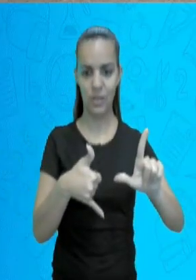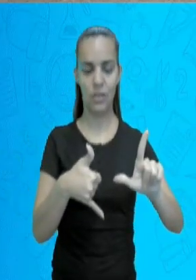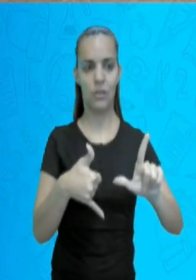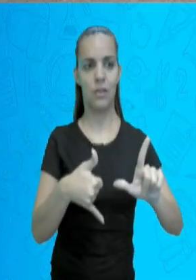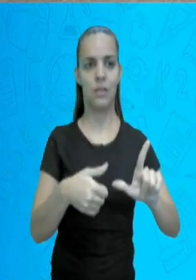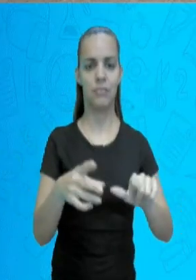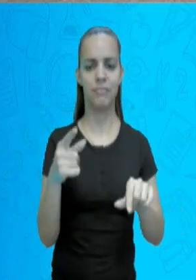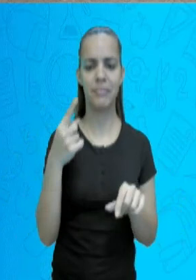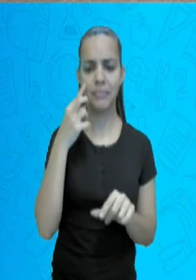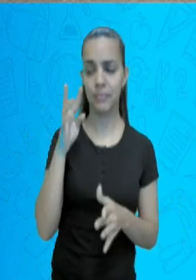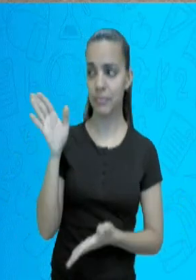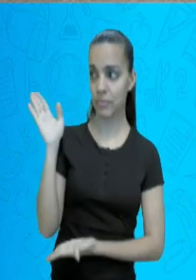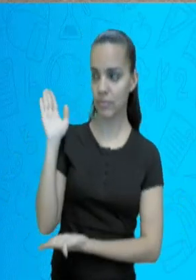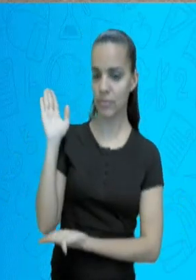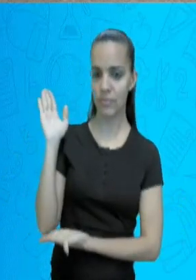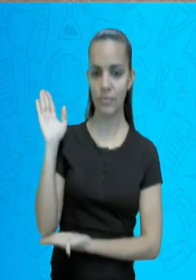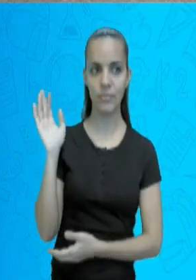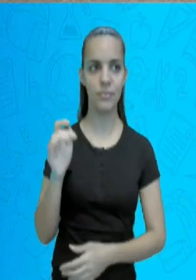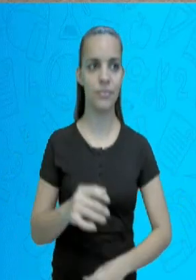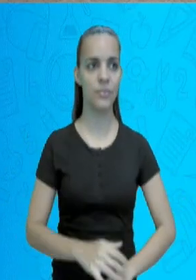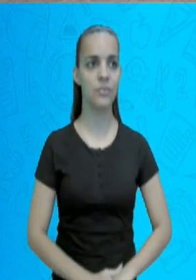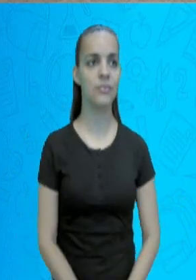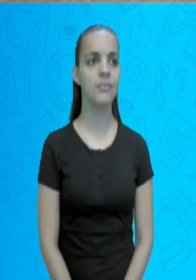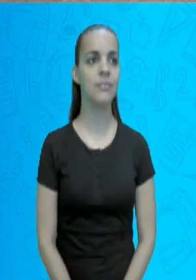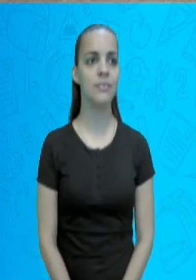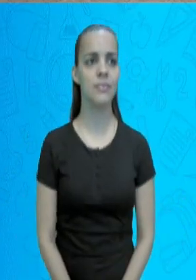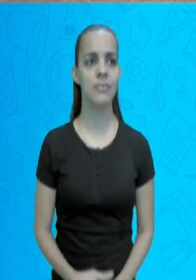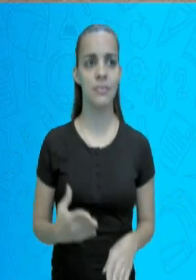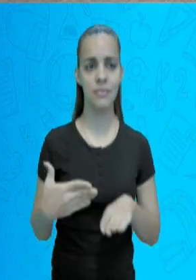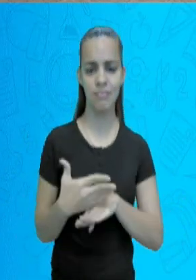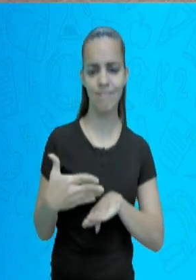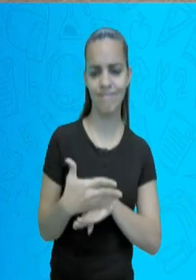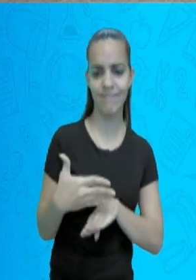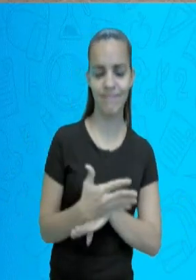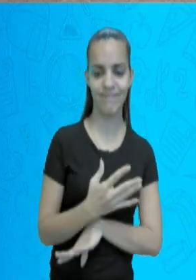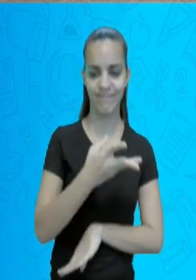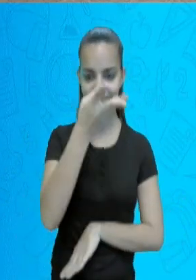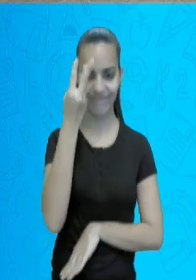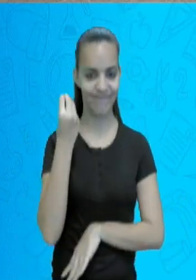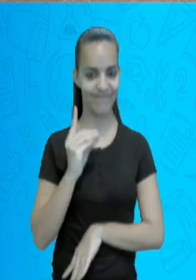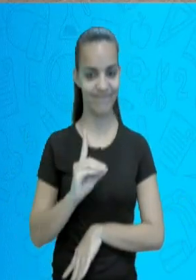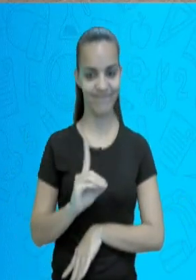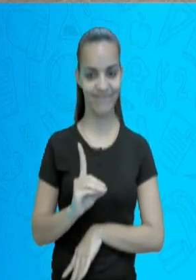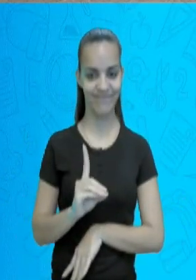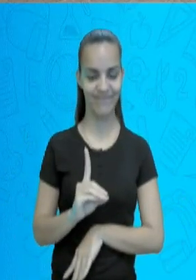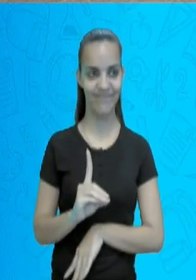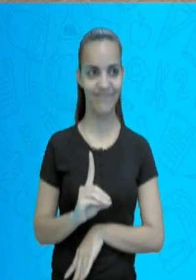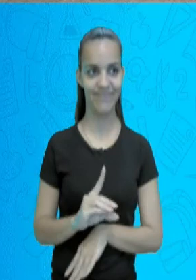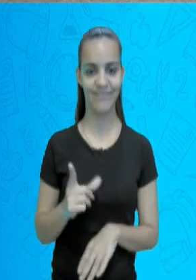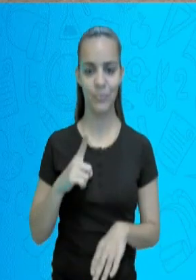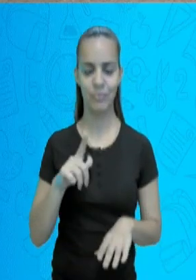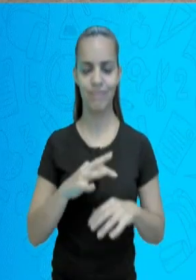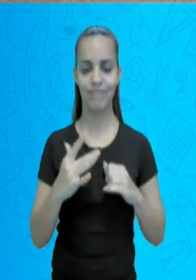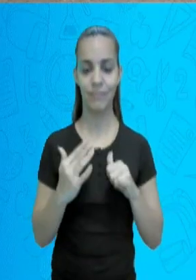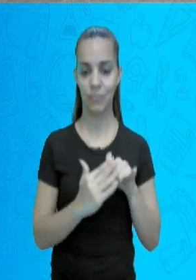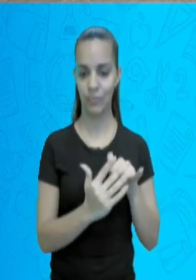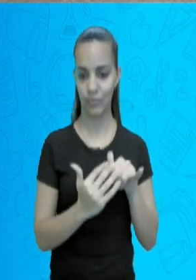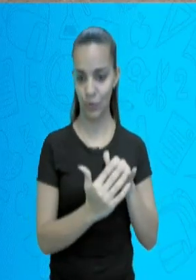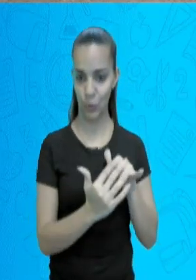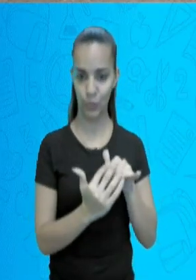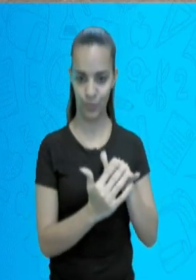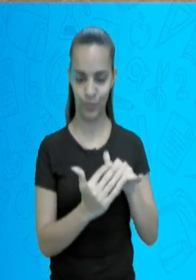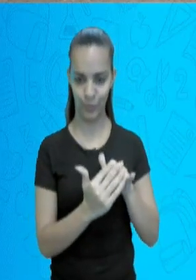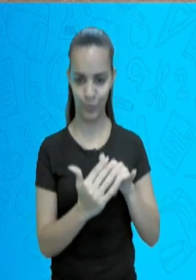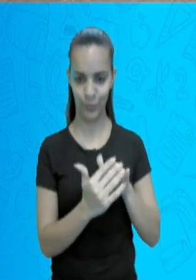imagem que aparece no canto da tela. E não esqueça de se inscrever no nosso